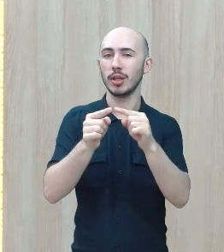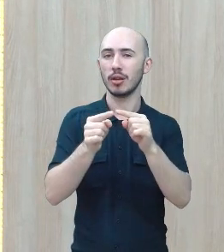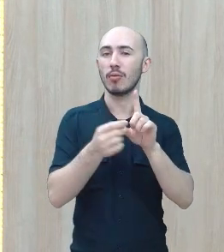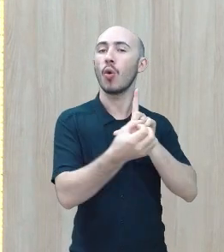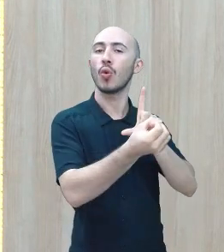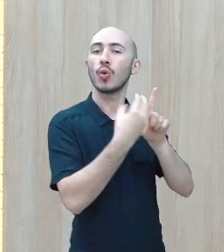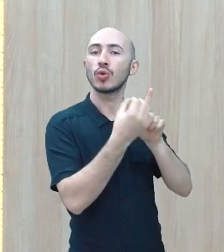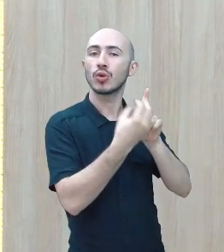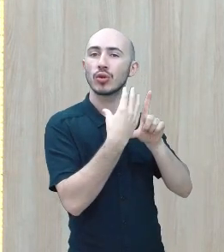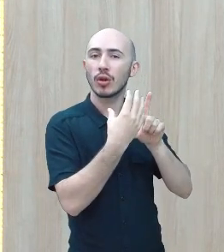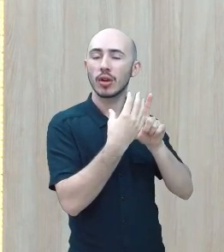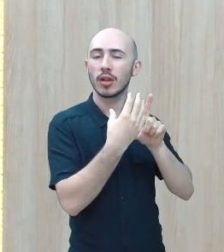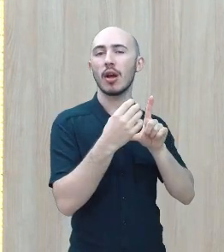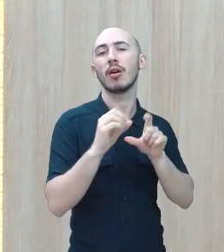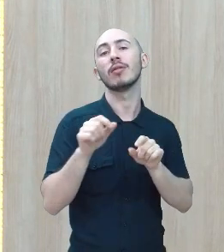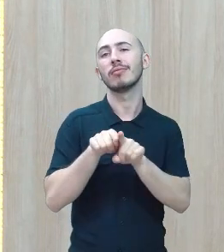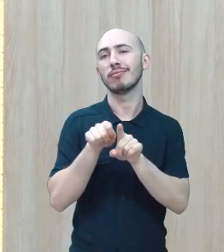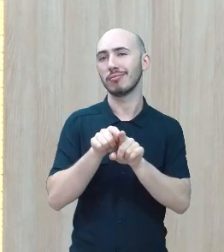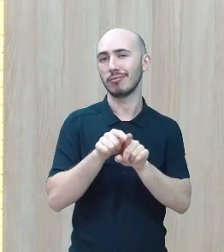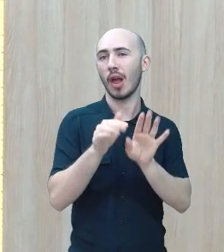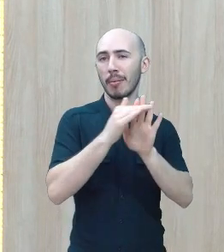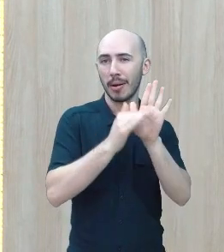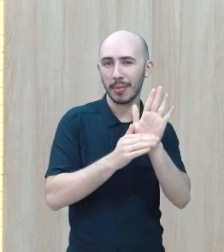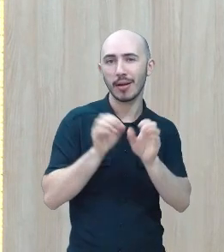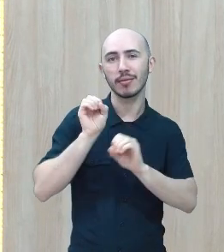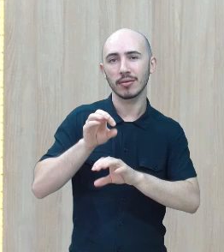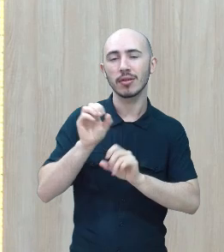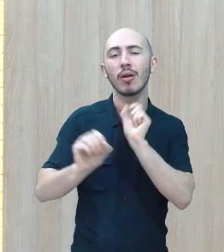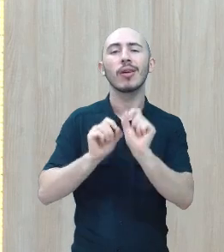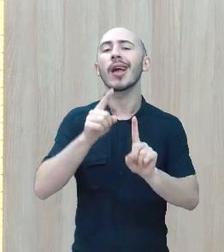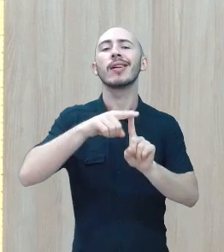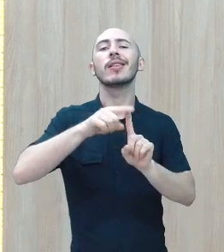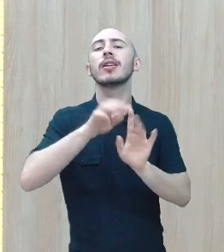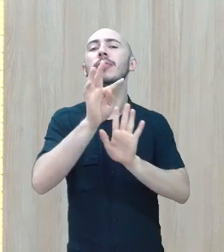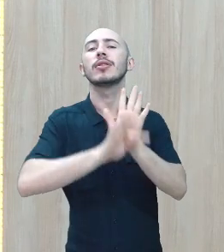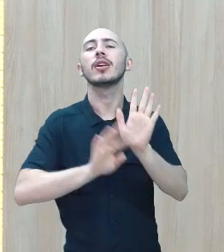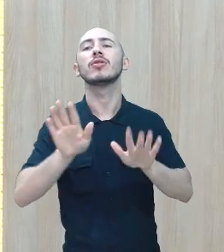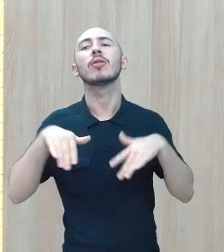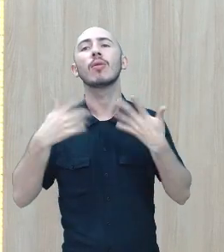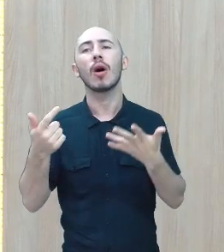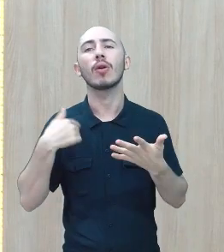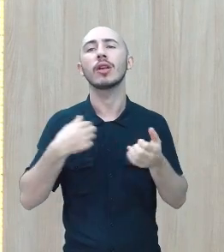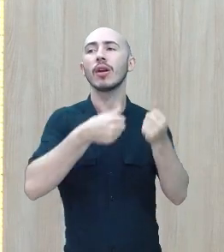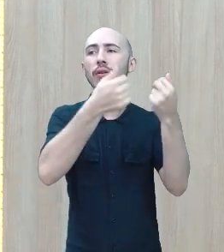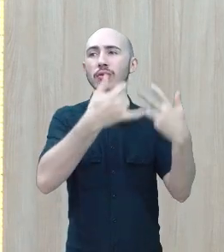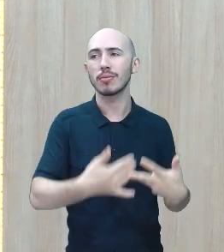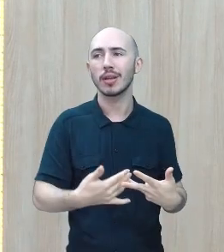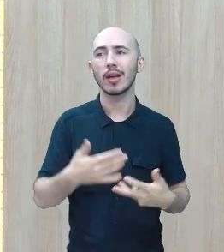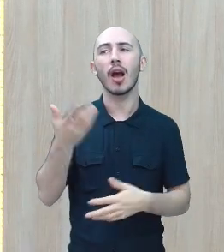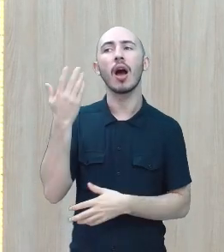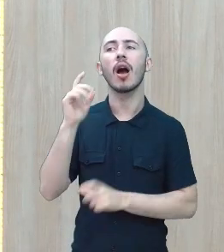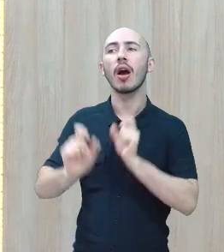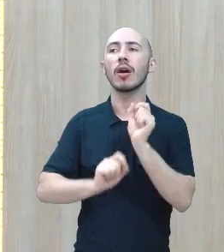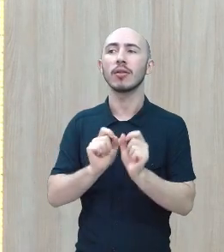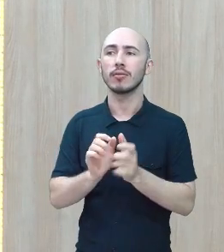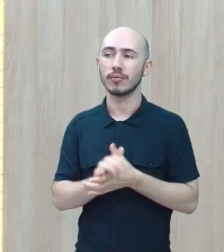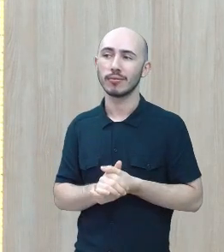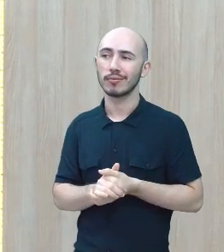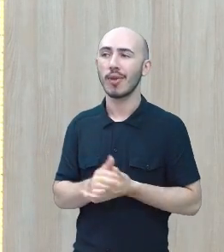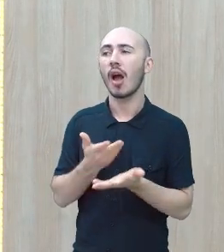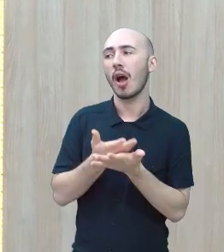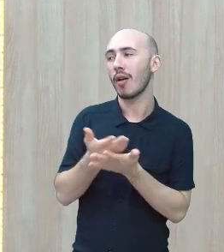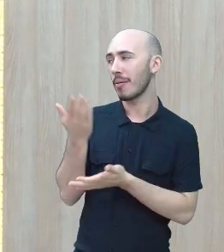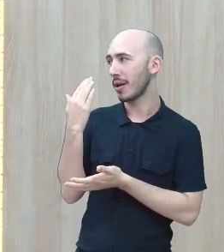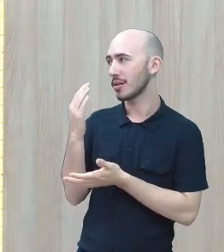eu quero aí ver se vocês lembram que tipo de texto é esse que eu descrevi tão frequentemente nas